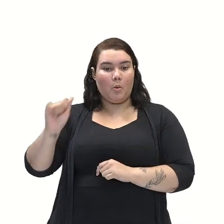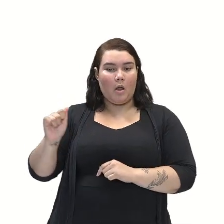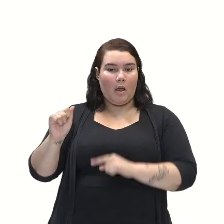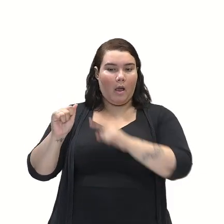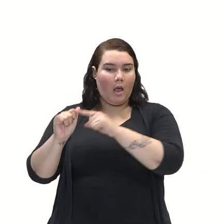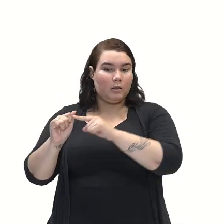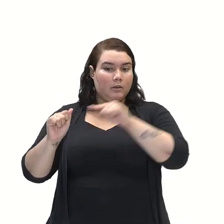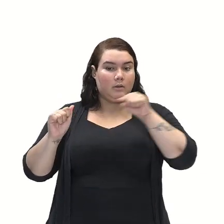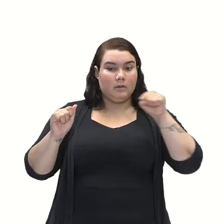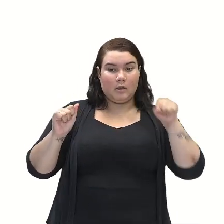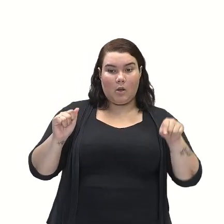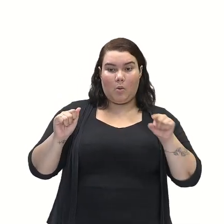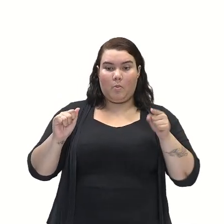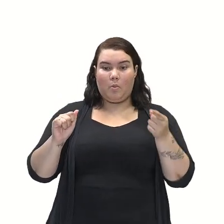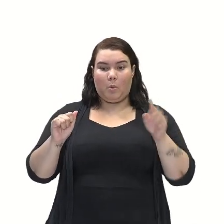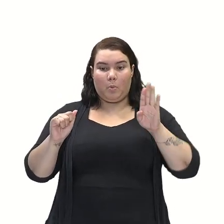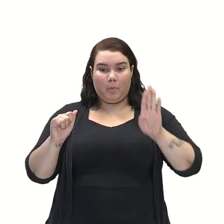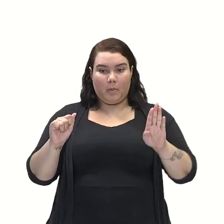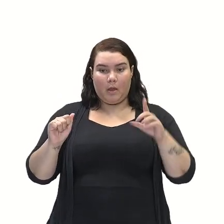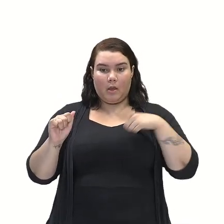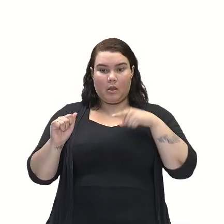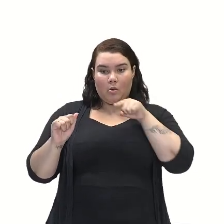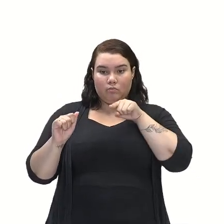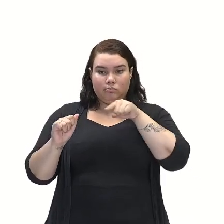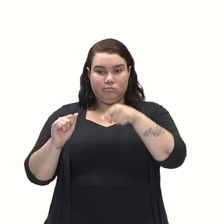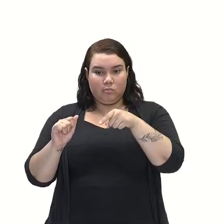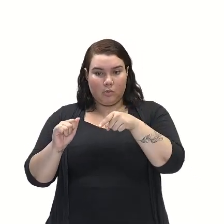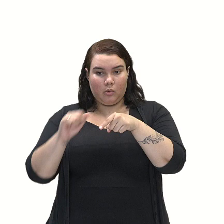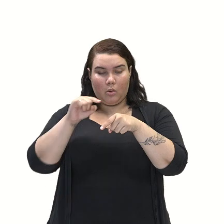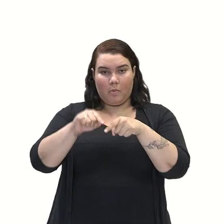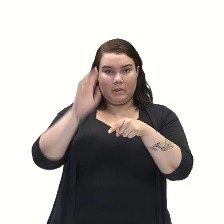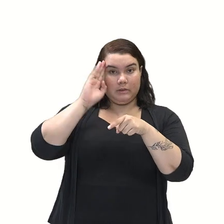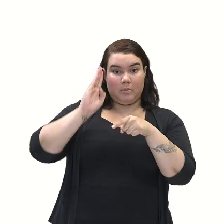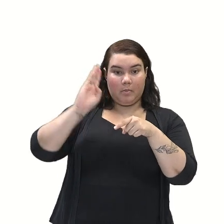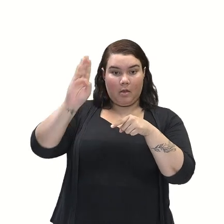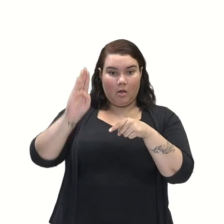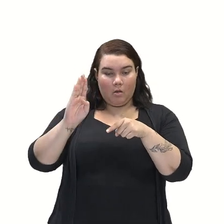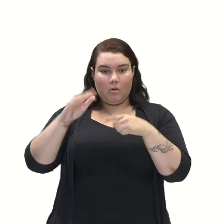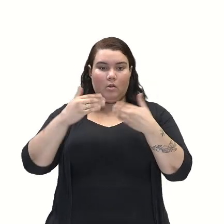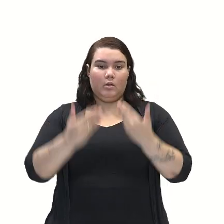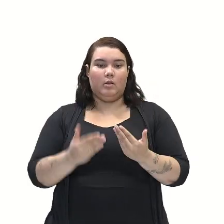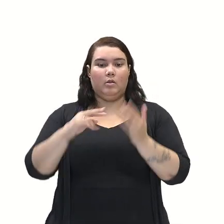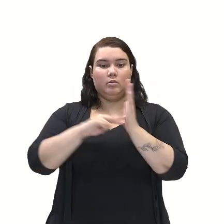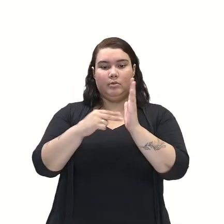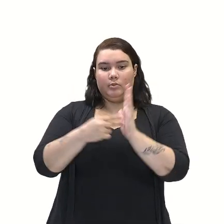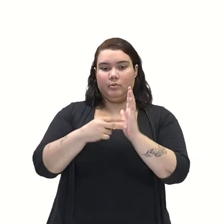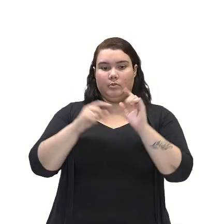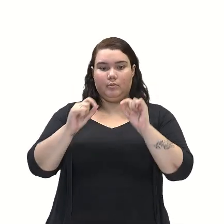outro, passando pelo centro, nós temos então, olha, o